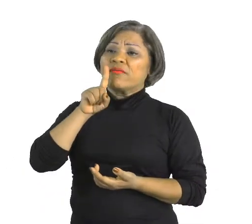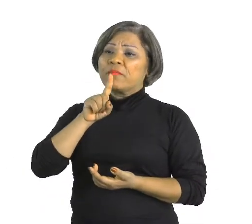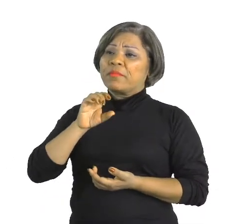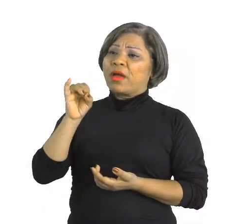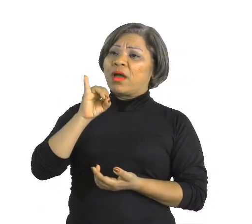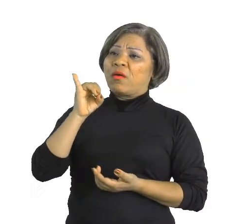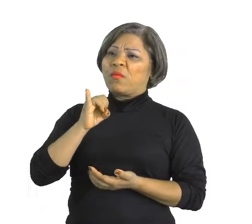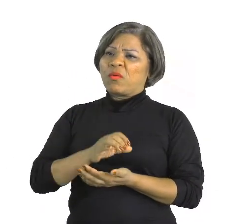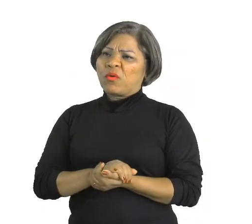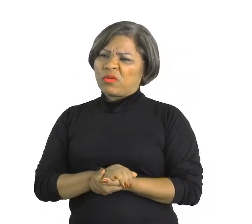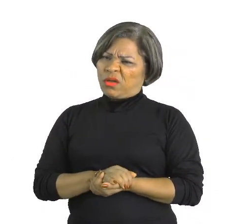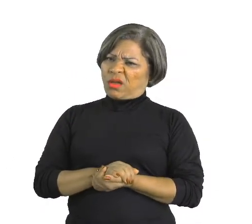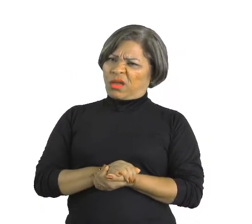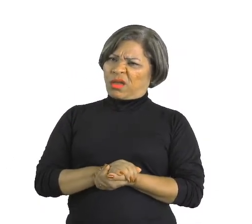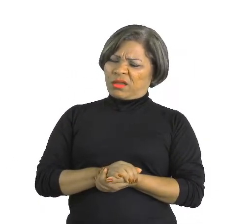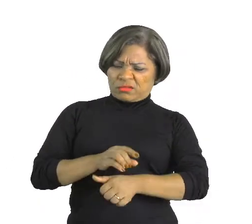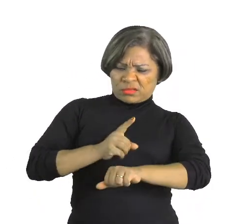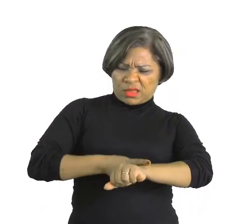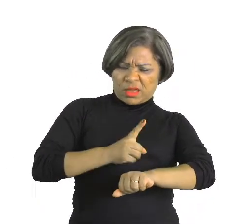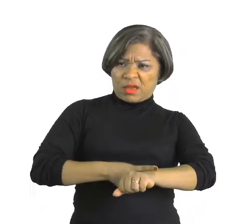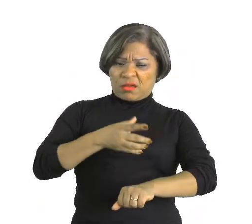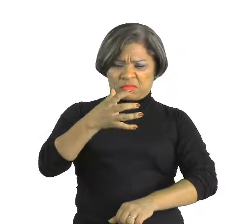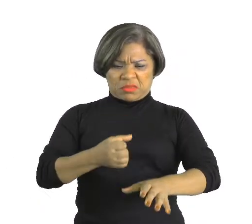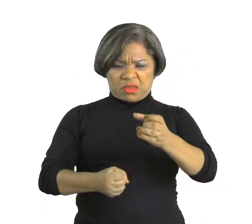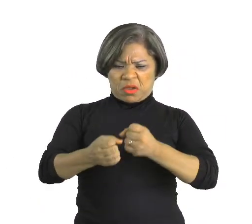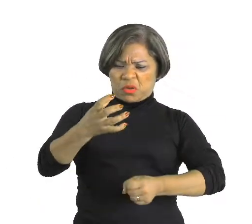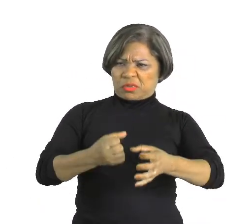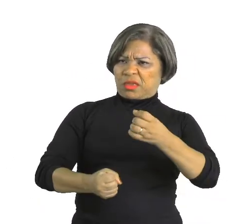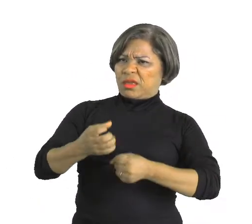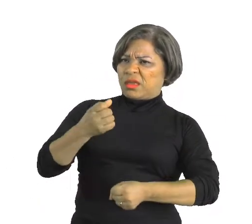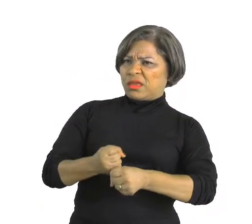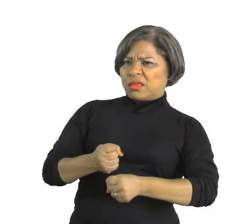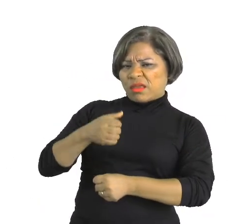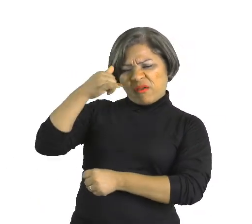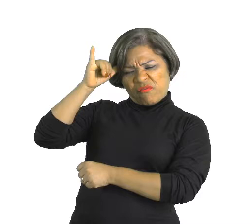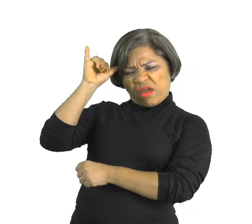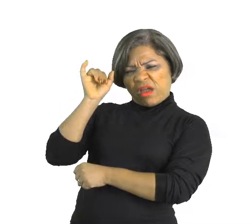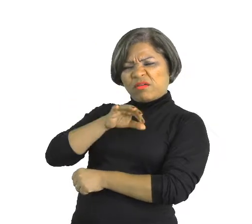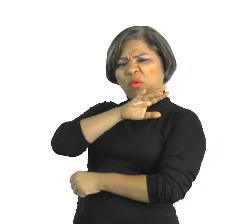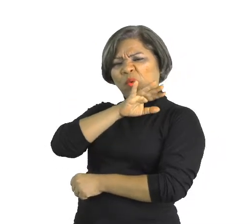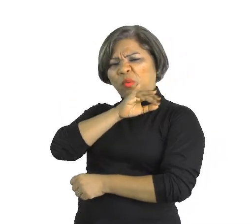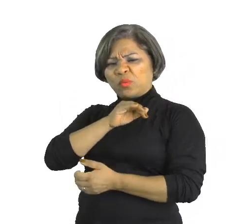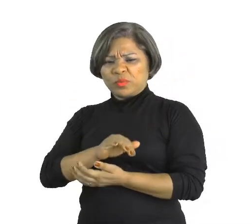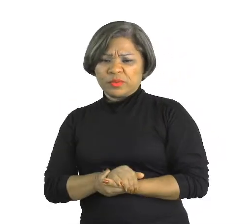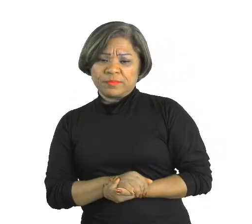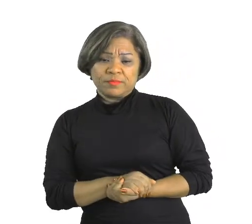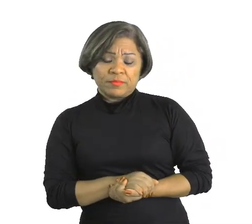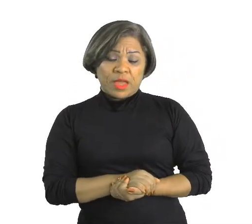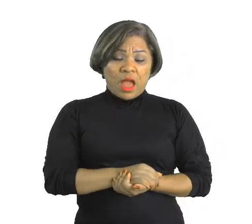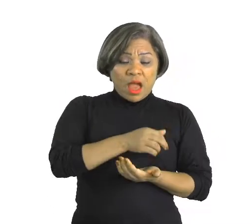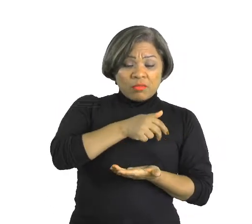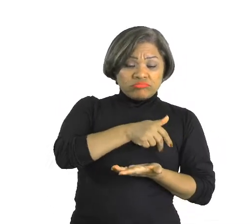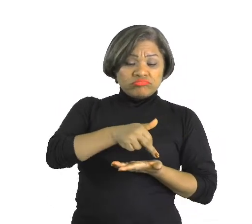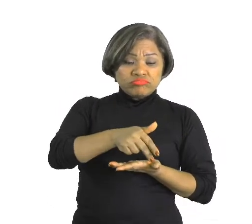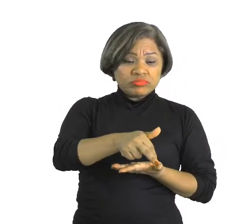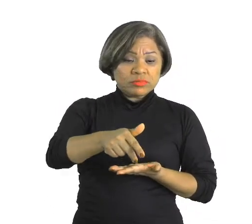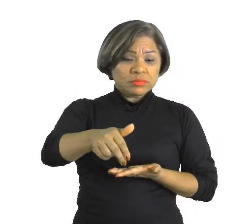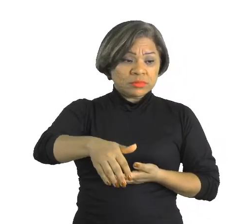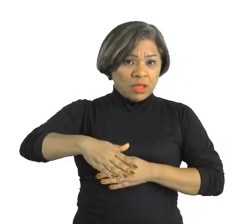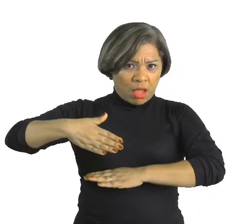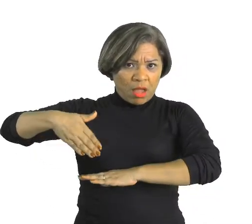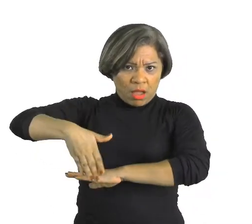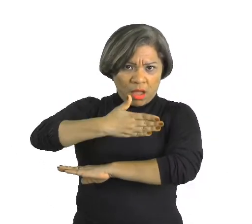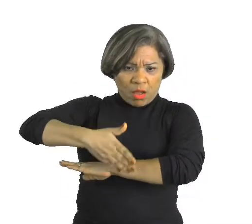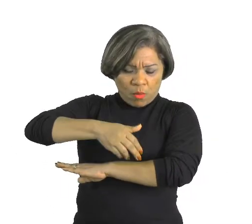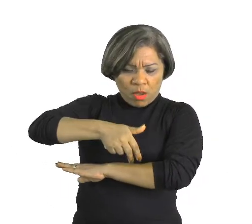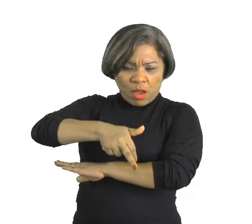pouco divertida. E ao atravessar a estrada, ela quase foi atropelada.